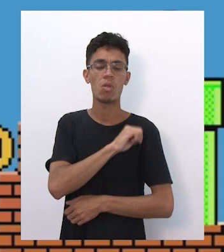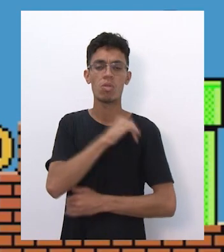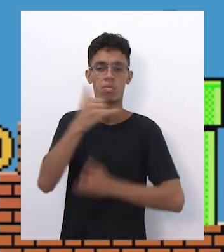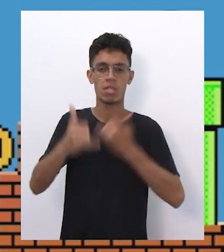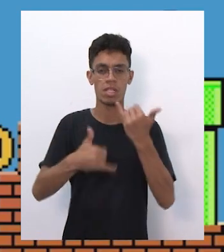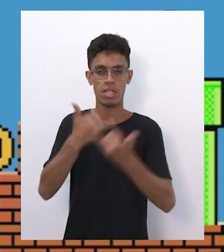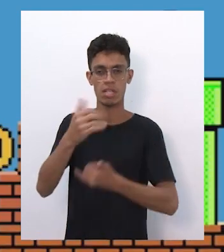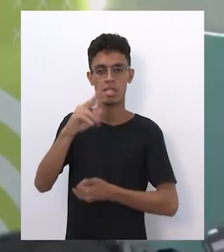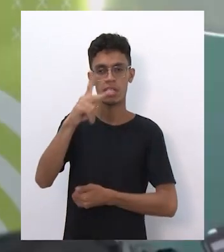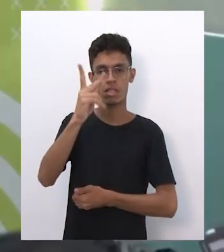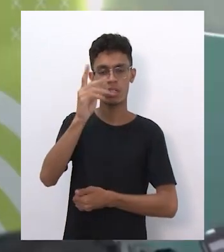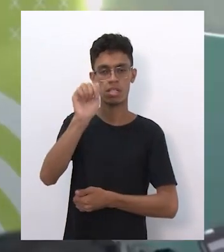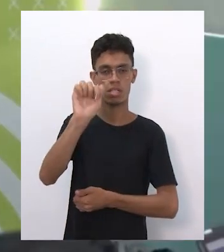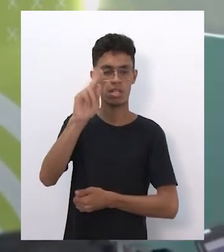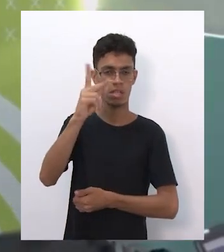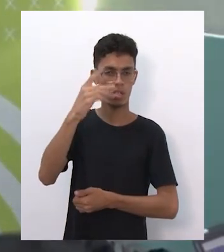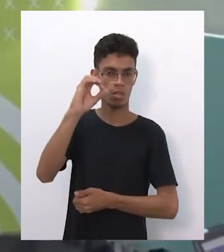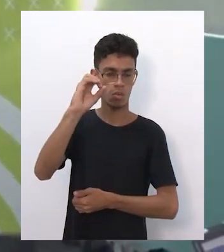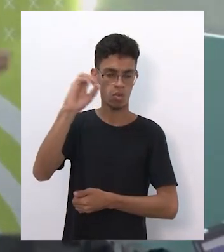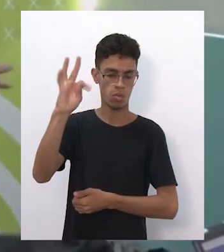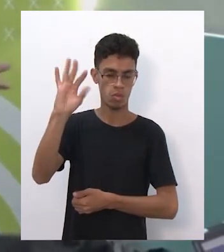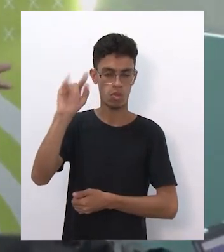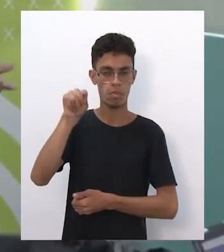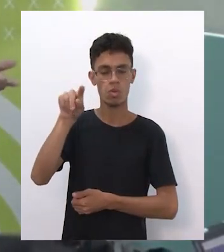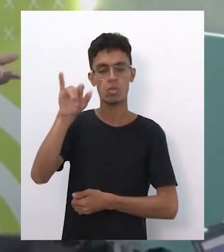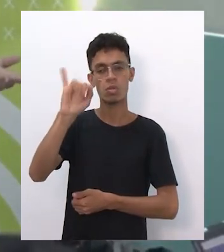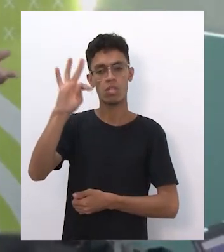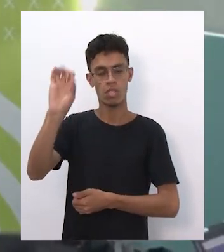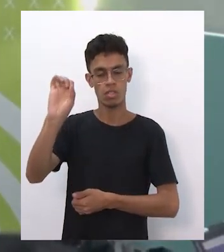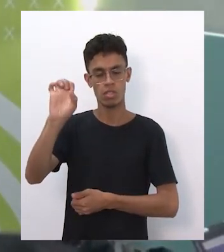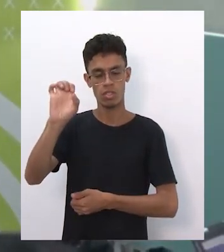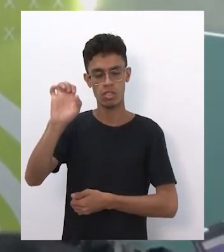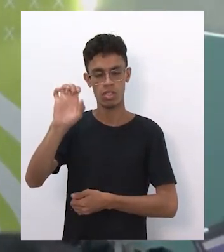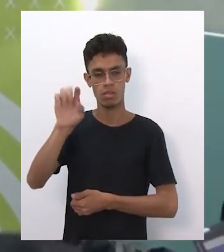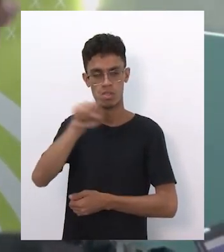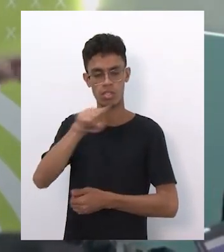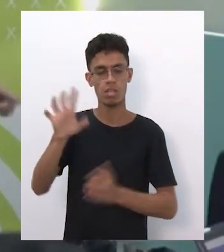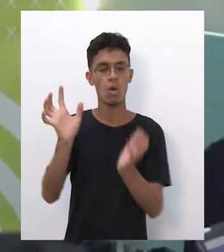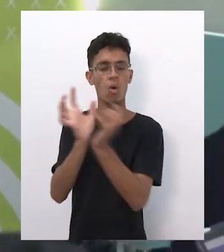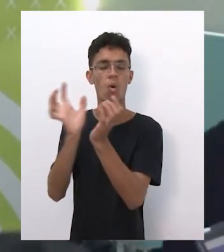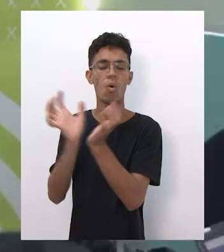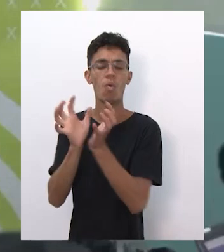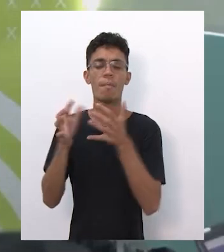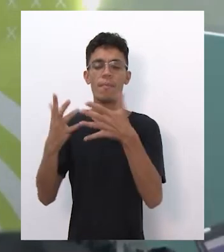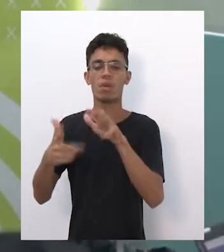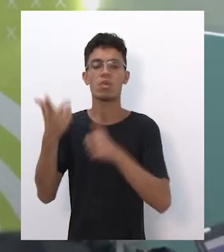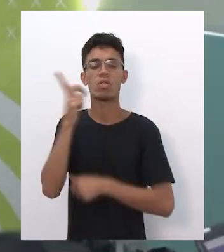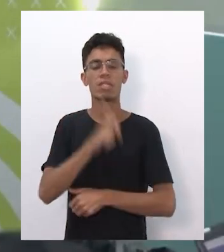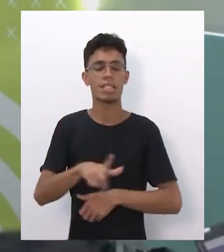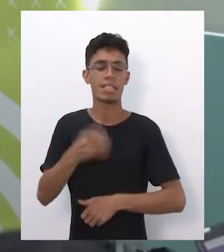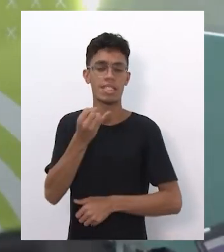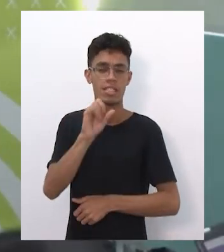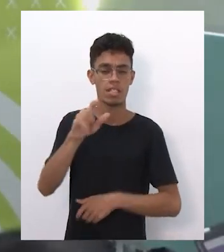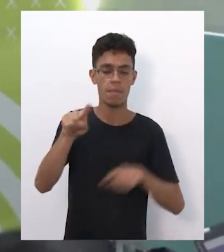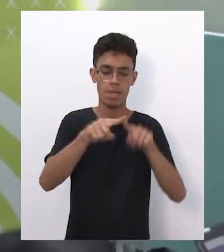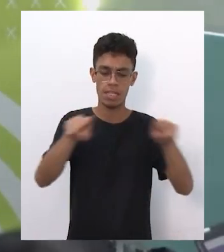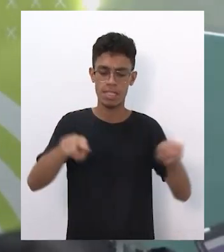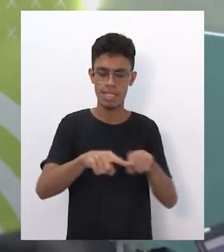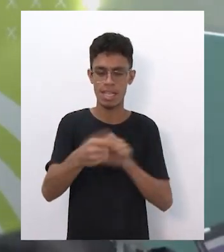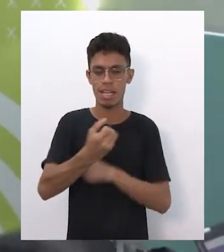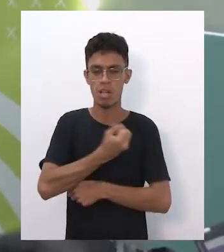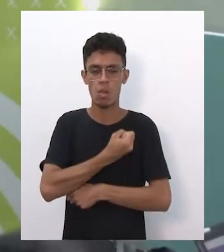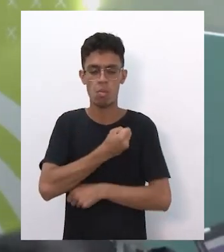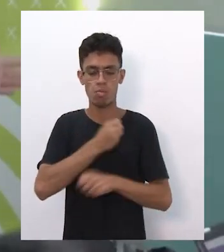aí, certo? Outra coisa, dá para você trabalhar em grupos. Então, se a sala de aula tiver muito aluno e todos os alunos não